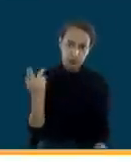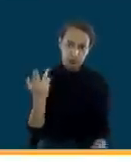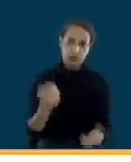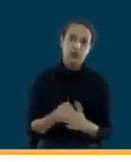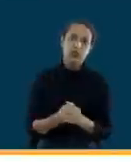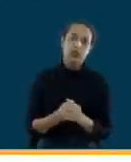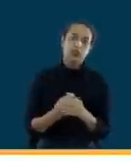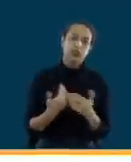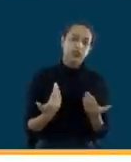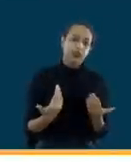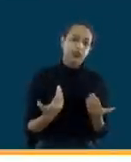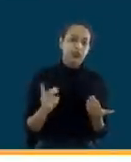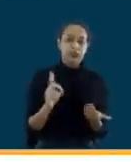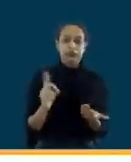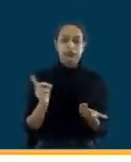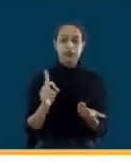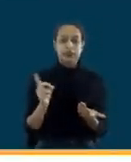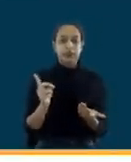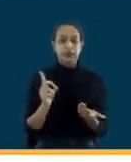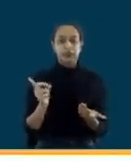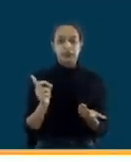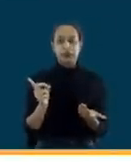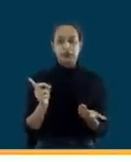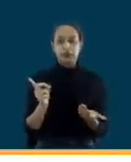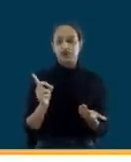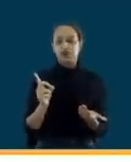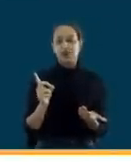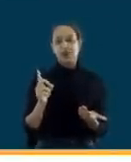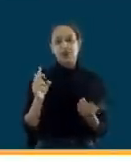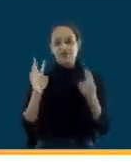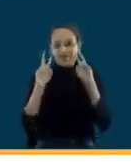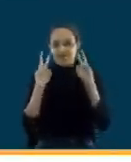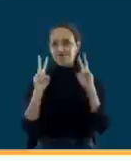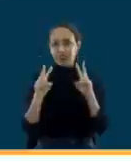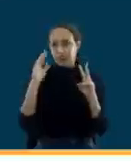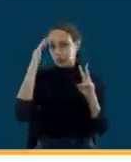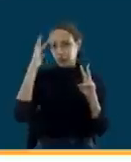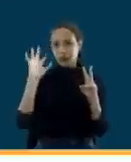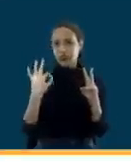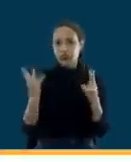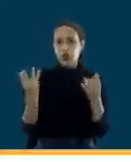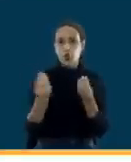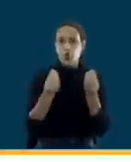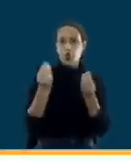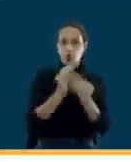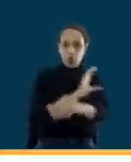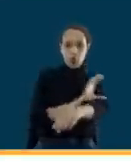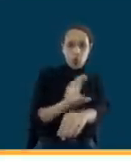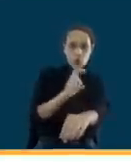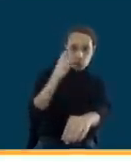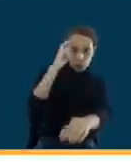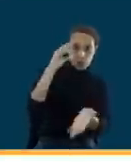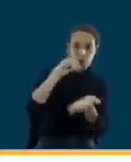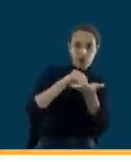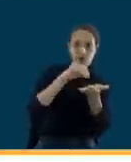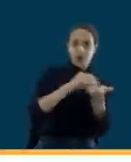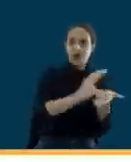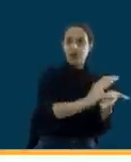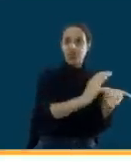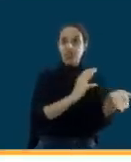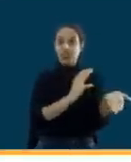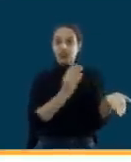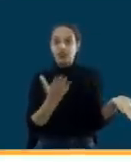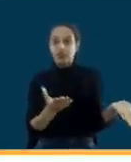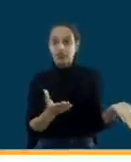já não fazia sentido, né, o mundo da cultura não ter sido contemplado de maneira,